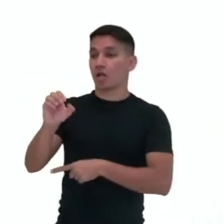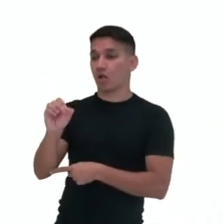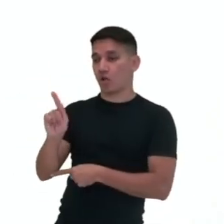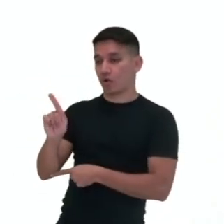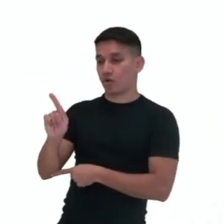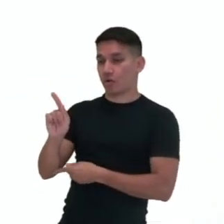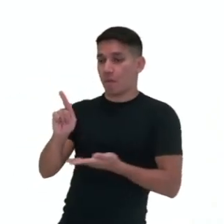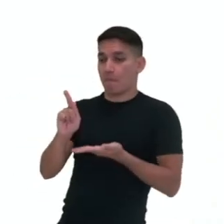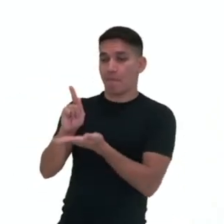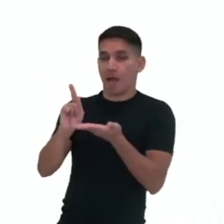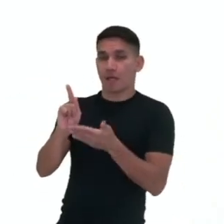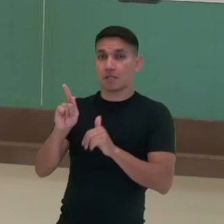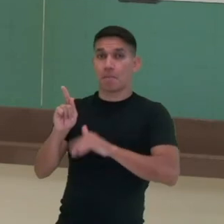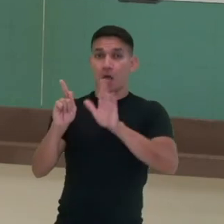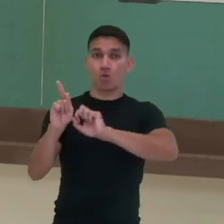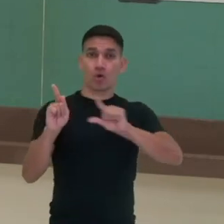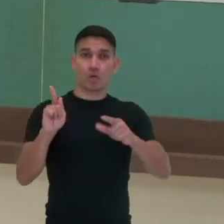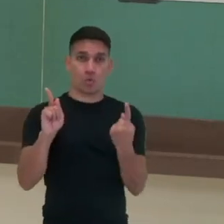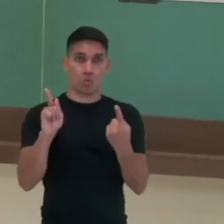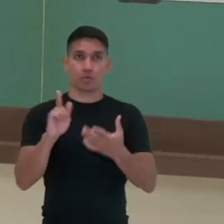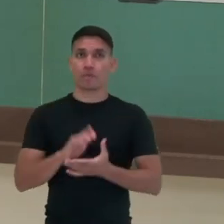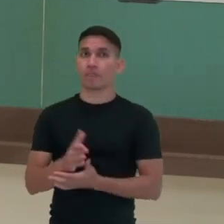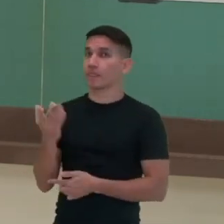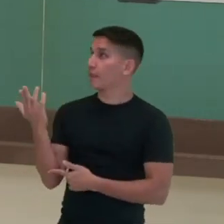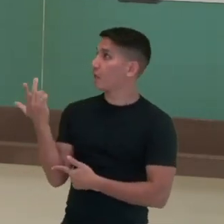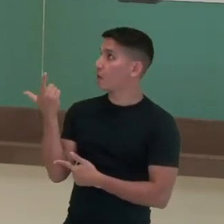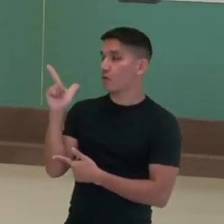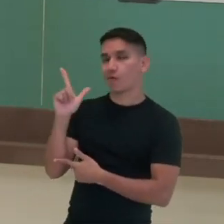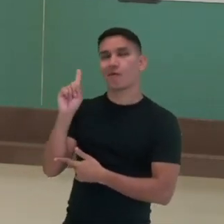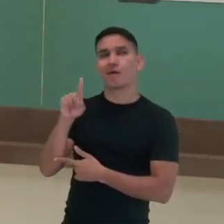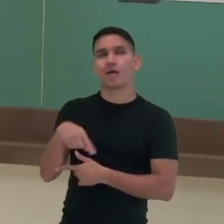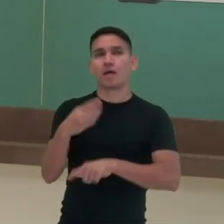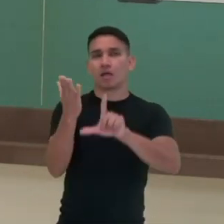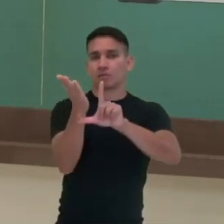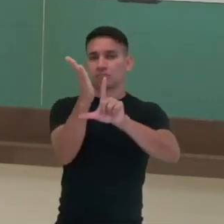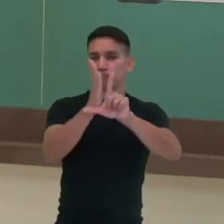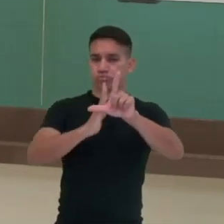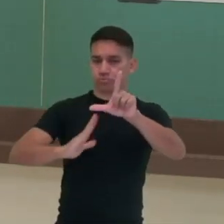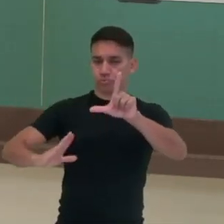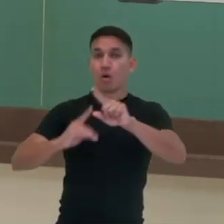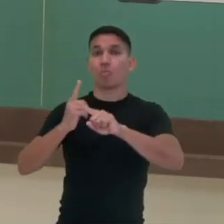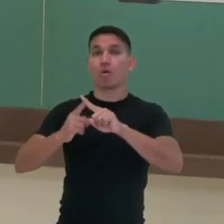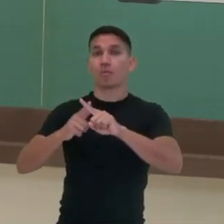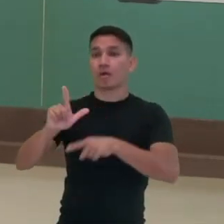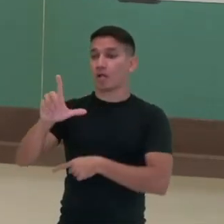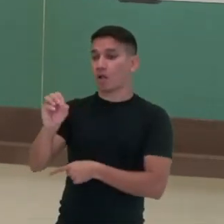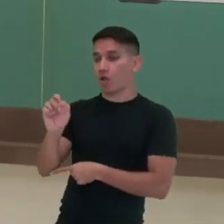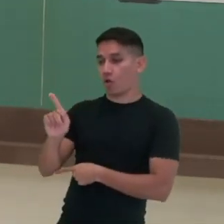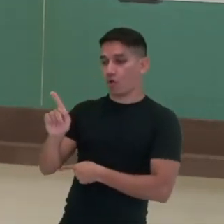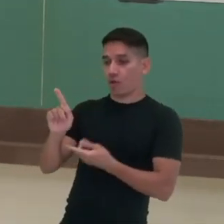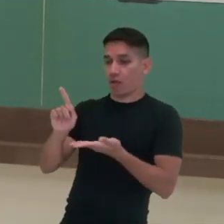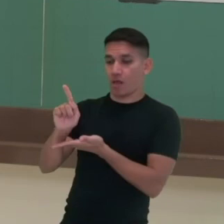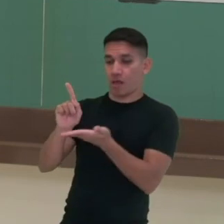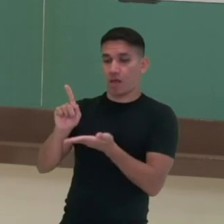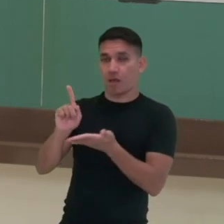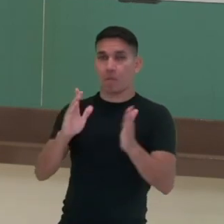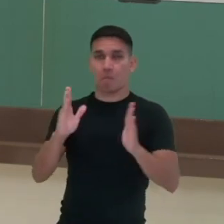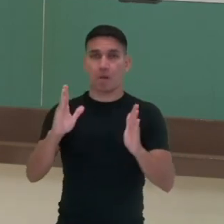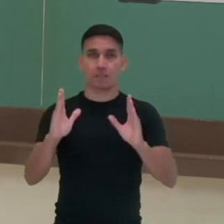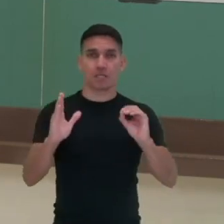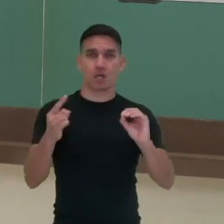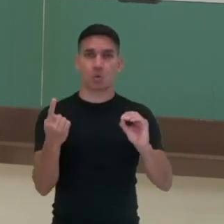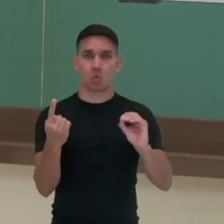que 1. E, nesse caso, uma curva decrescente, porque a minha base está entre 0 e